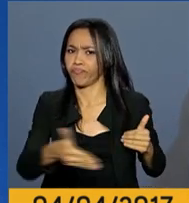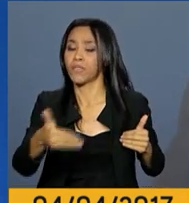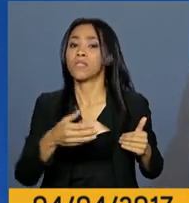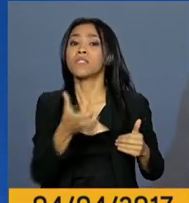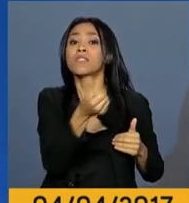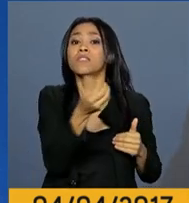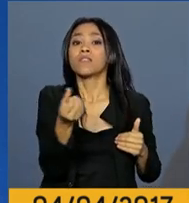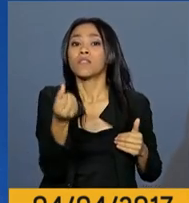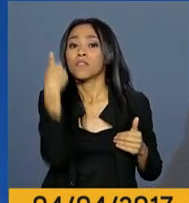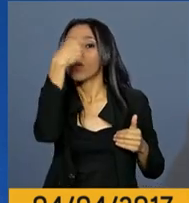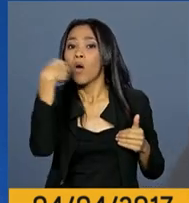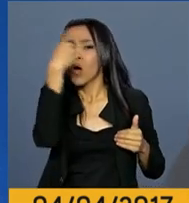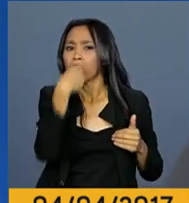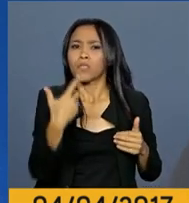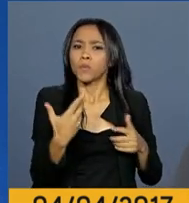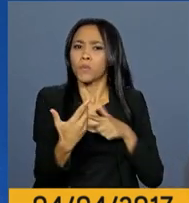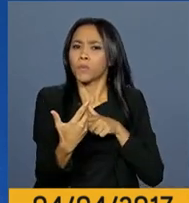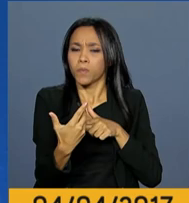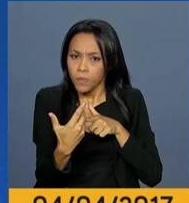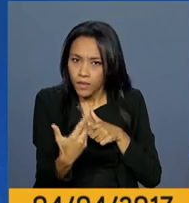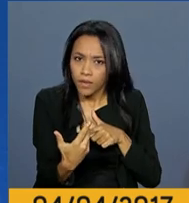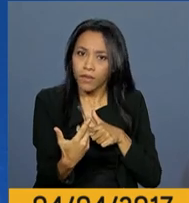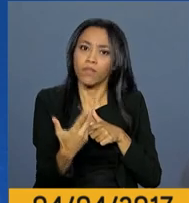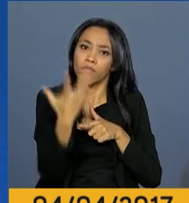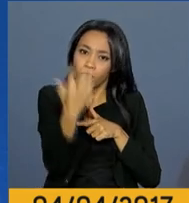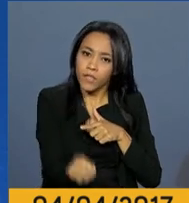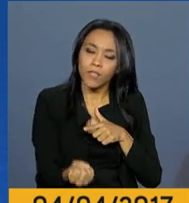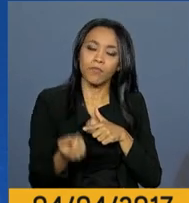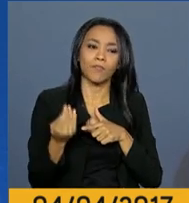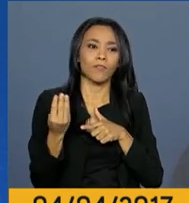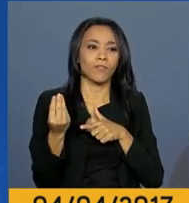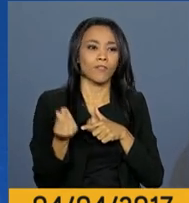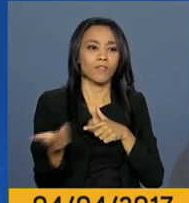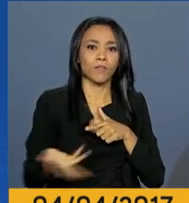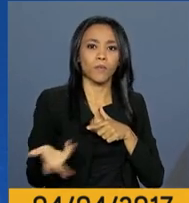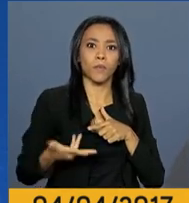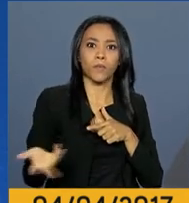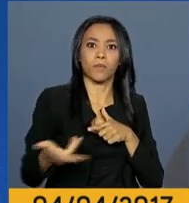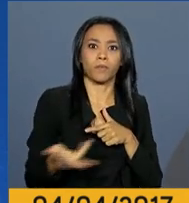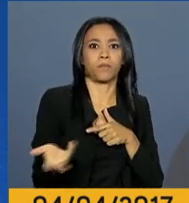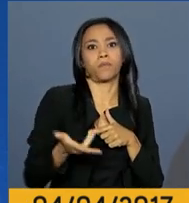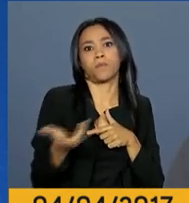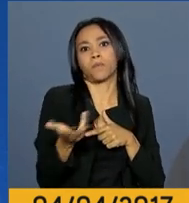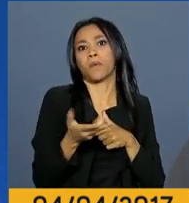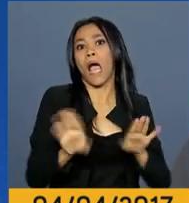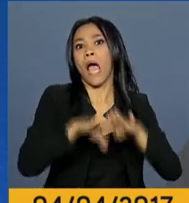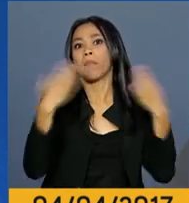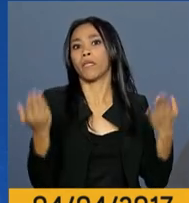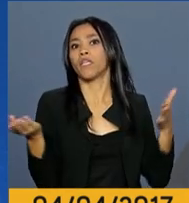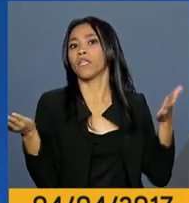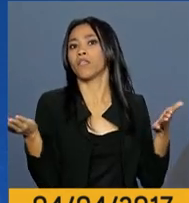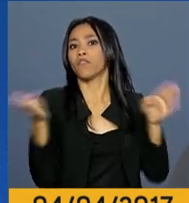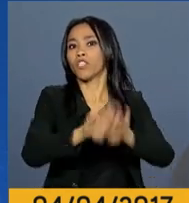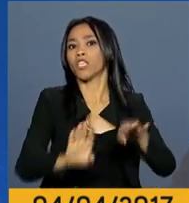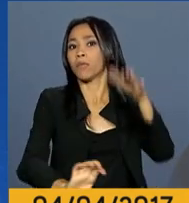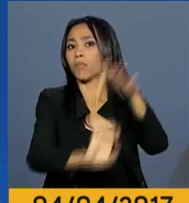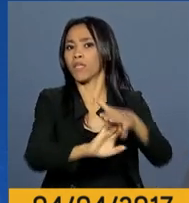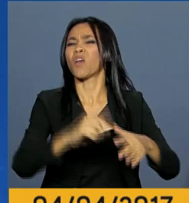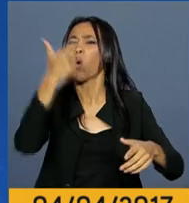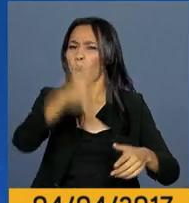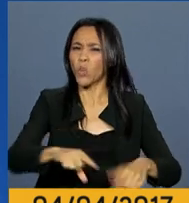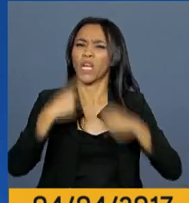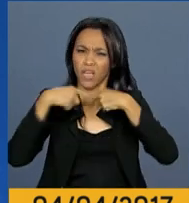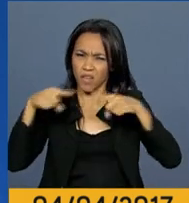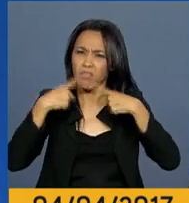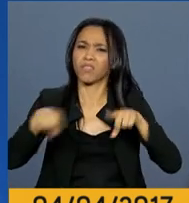600 horas. Do mesmo modo, vamos imprimir maior agilidade para abrir e fechar empresas. Essa é uma grande queixa, tanto